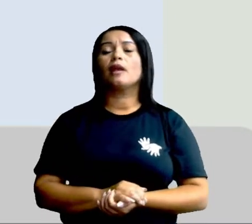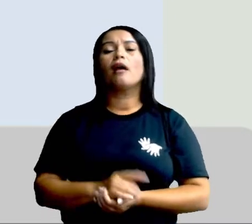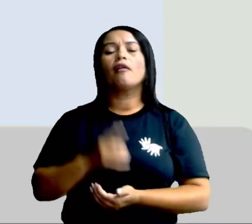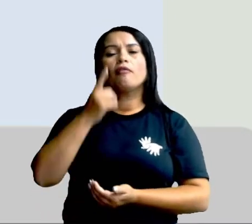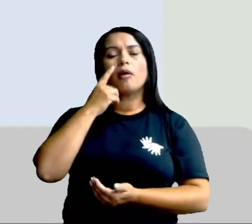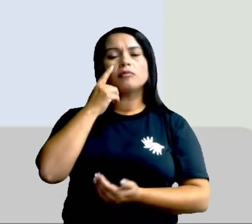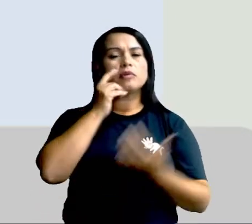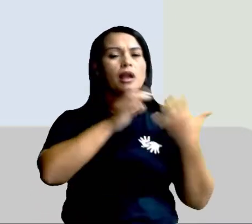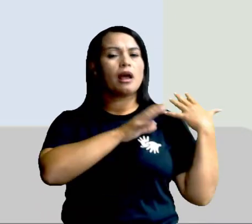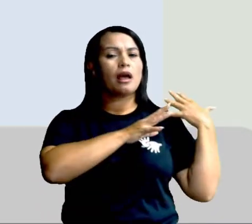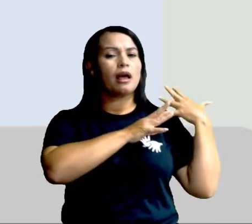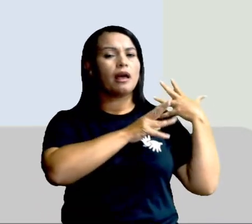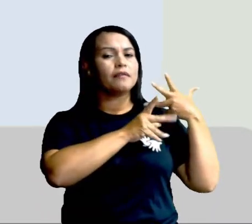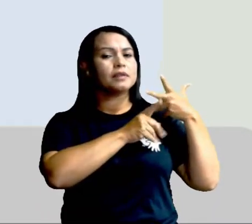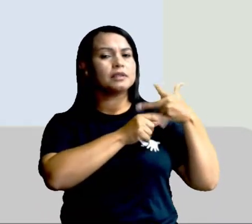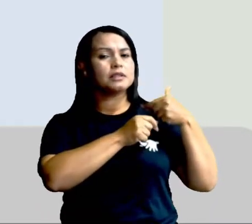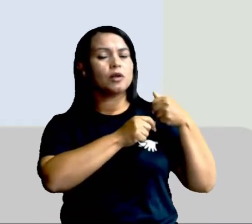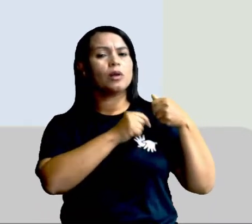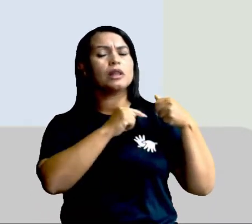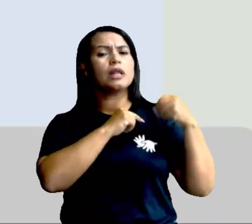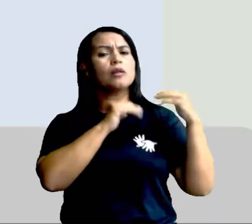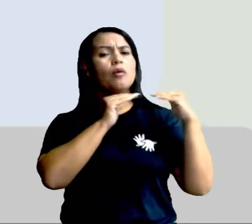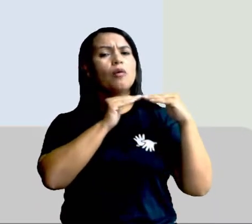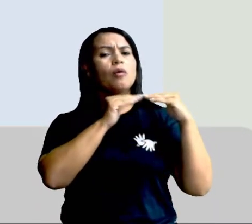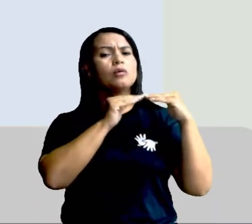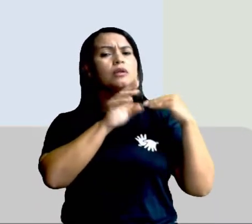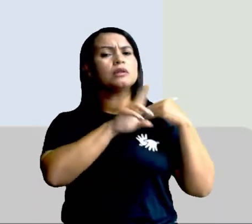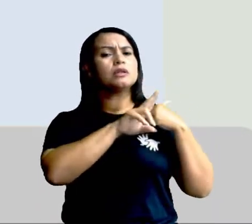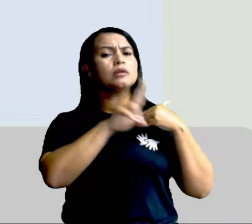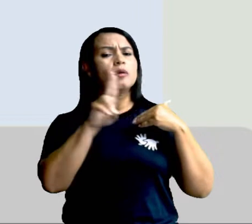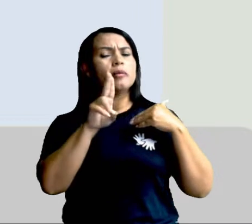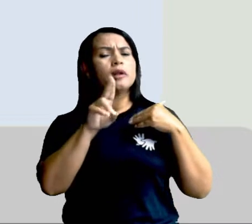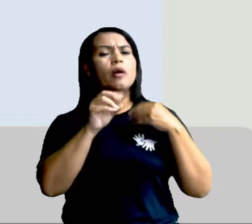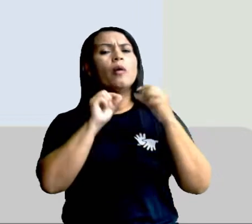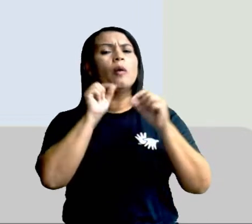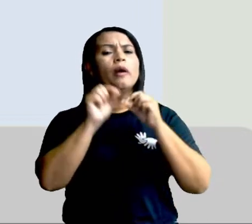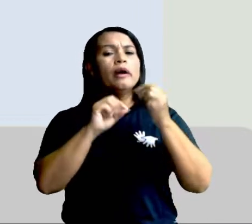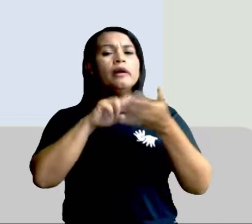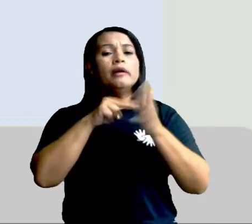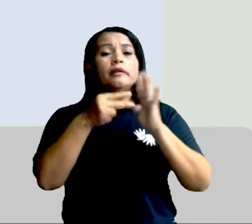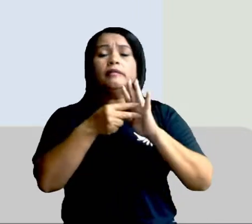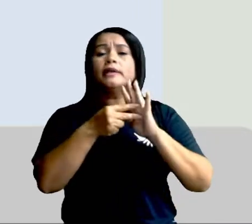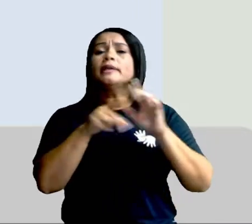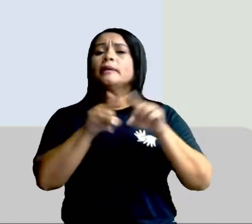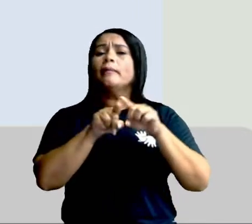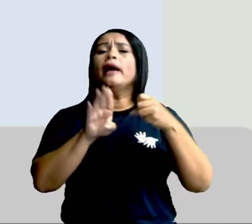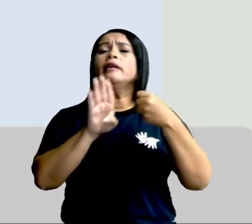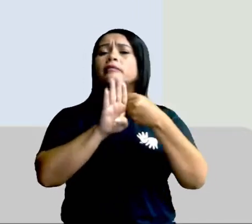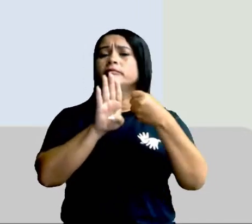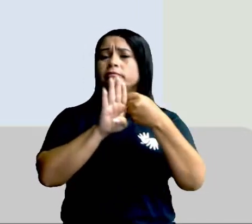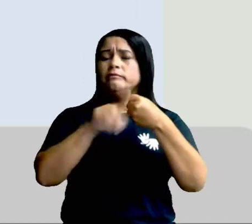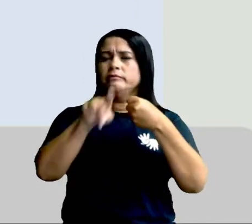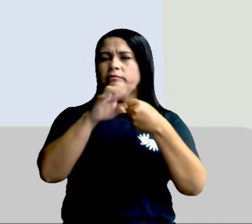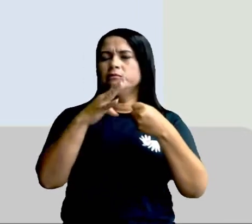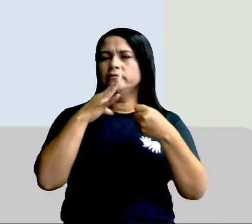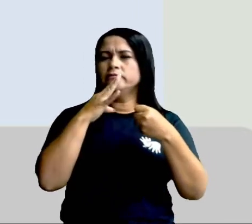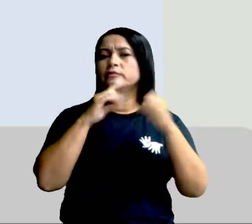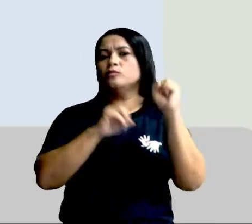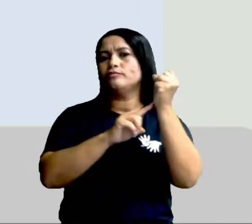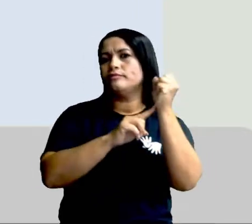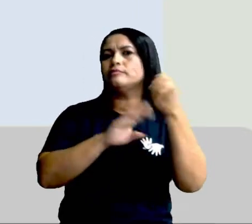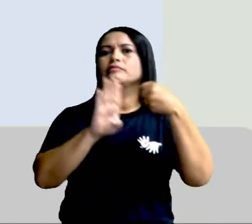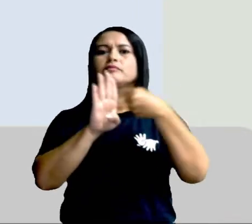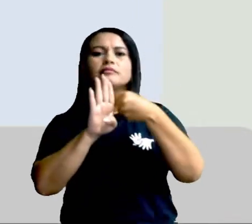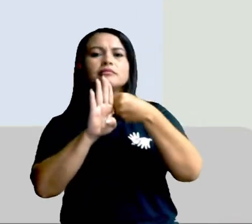Vamos revisando. Concordância nominal. E aí a gente precisa saber o que é substantivo. Se você esqueceu o